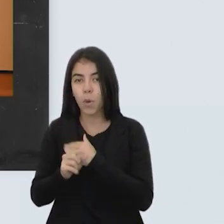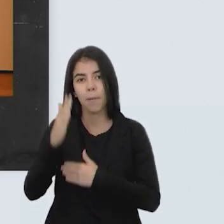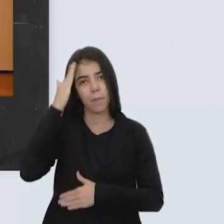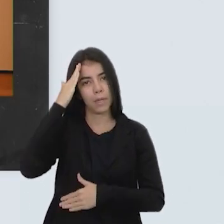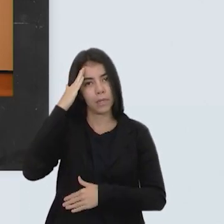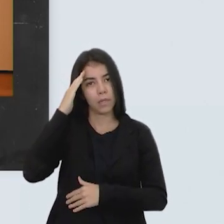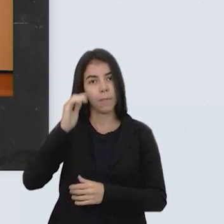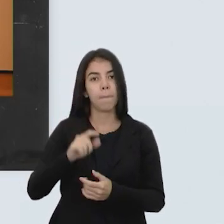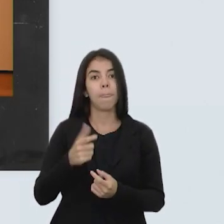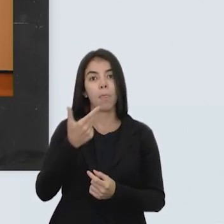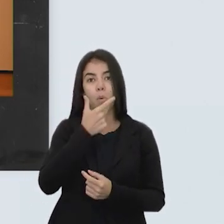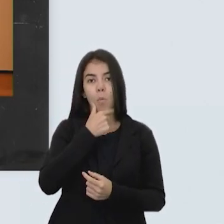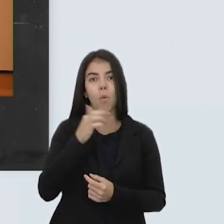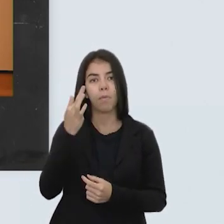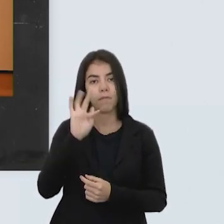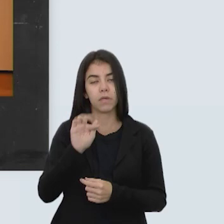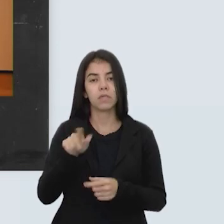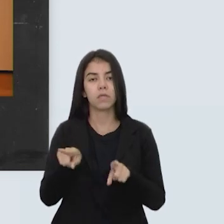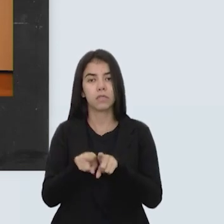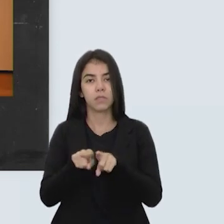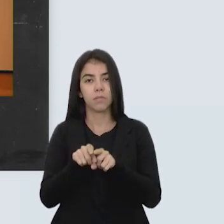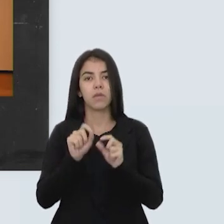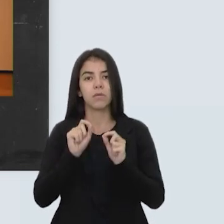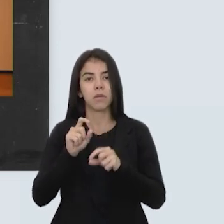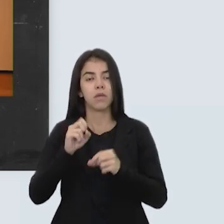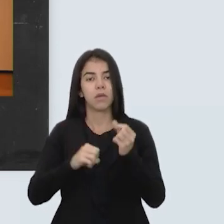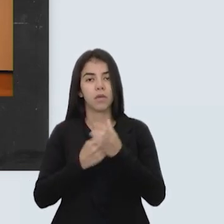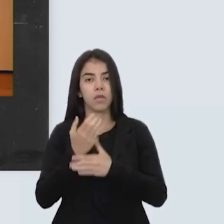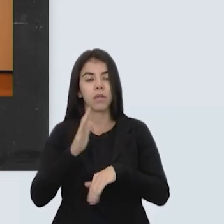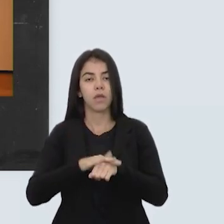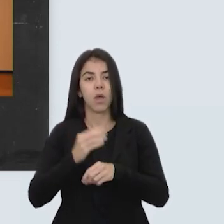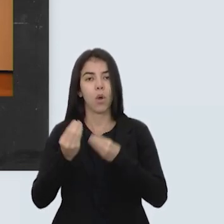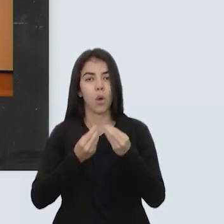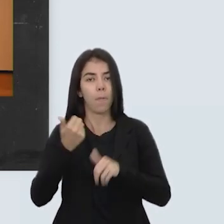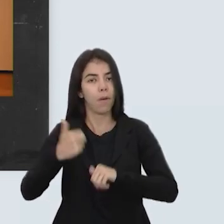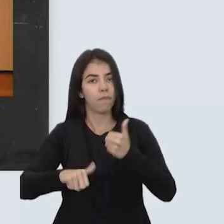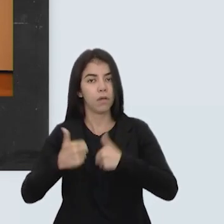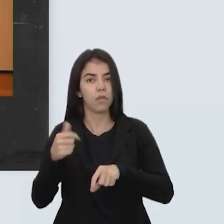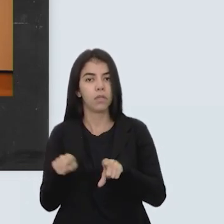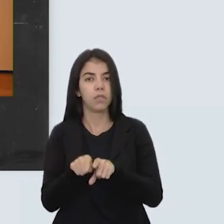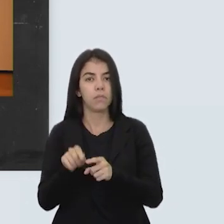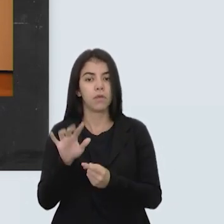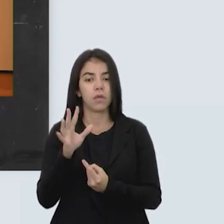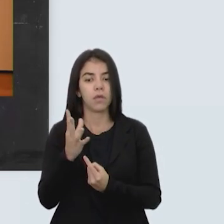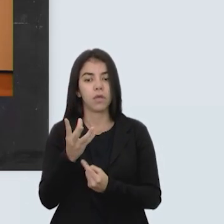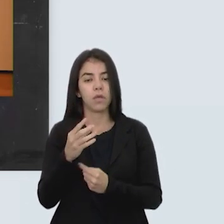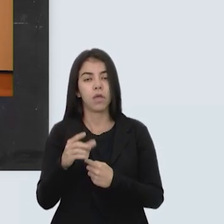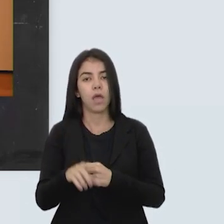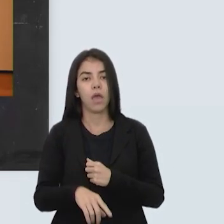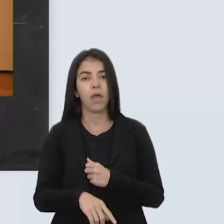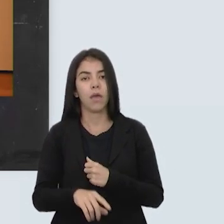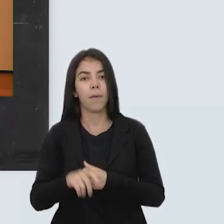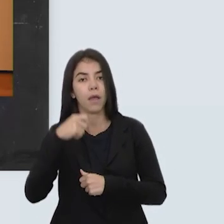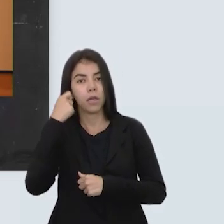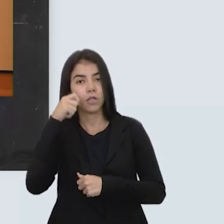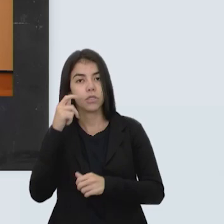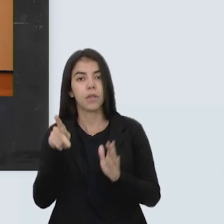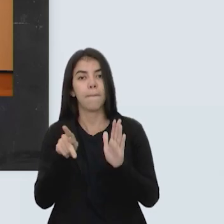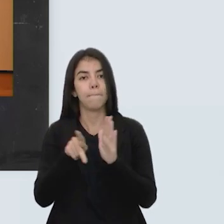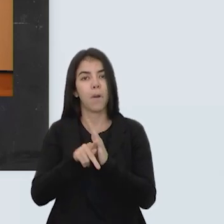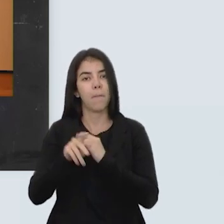amigo francês, ela é feita em última análise de artistas para artistas.